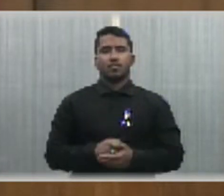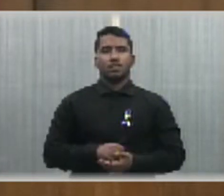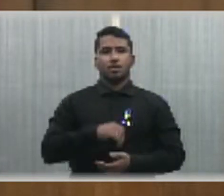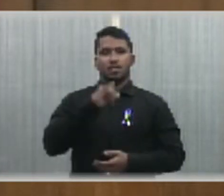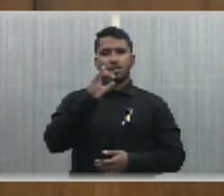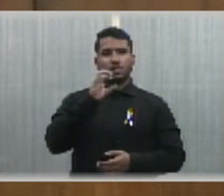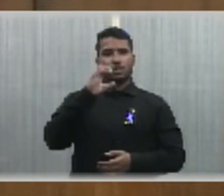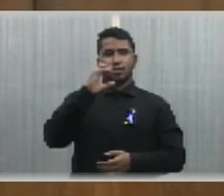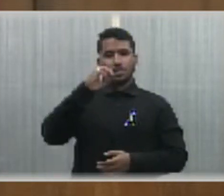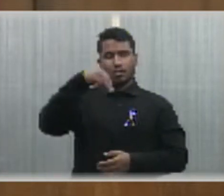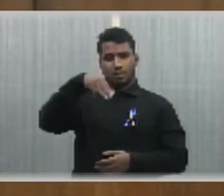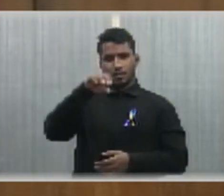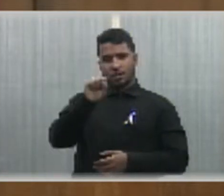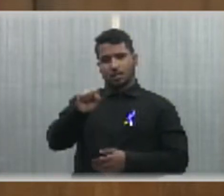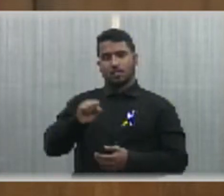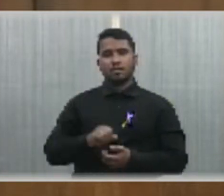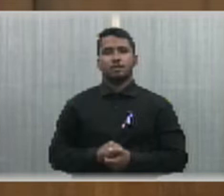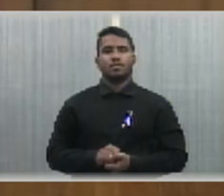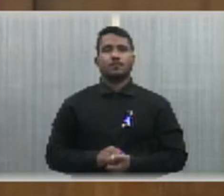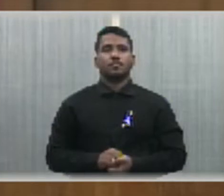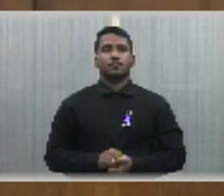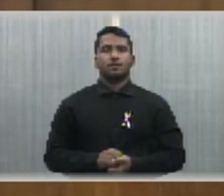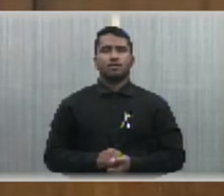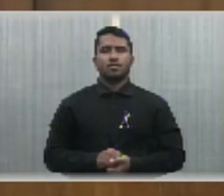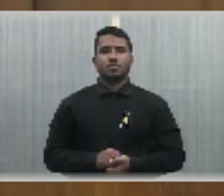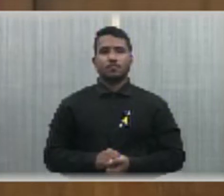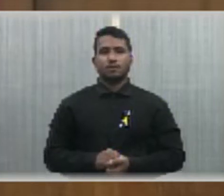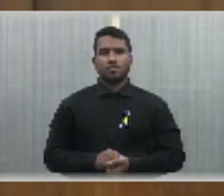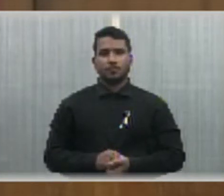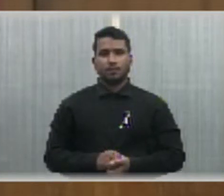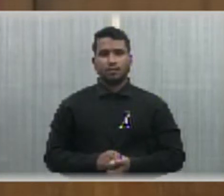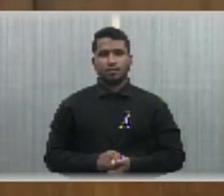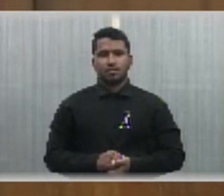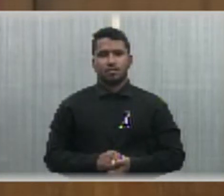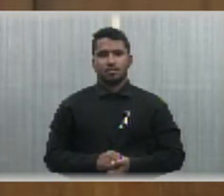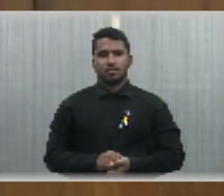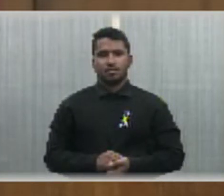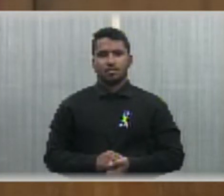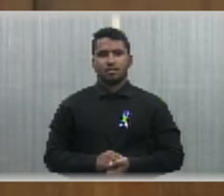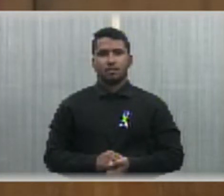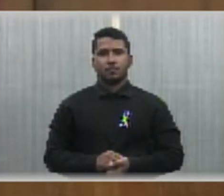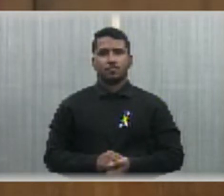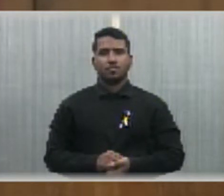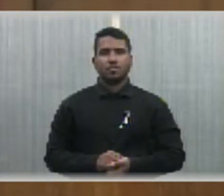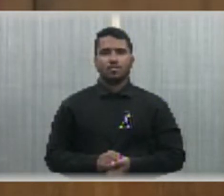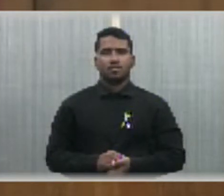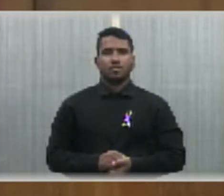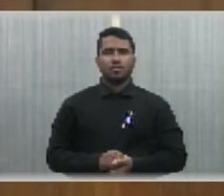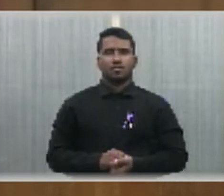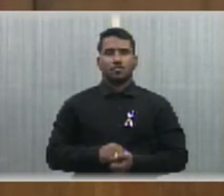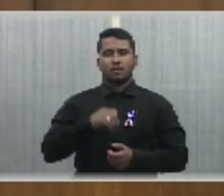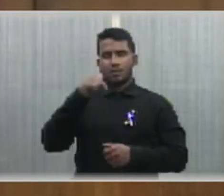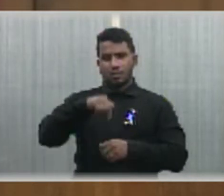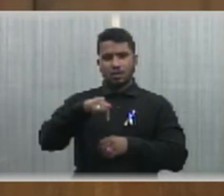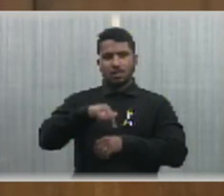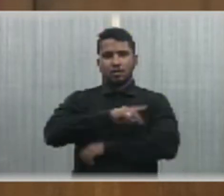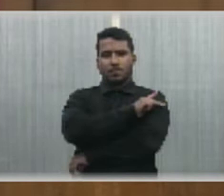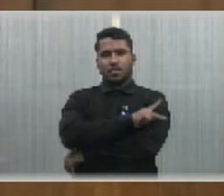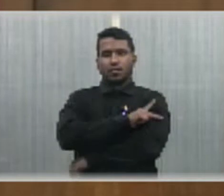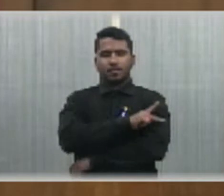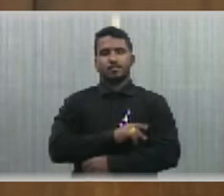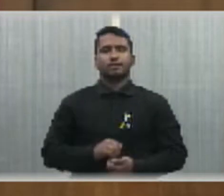de mercadoria e sobre prestações de serviço de transporte interestadual, intermunicipal e